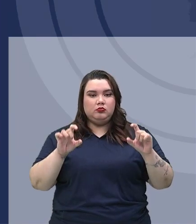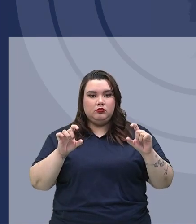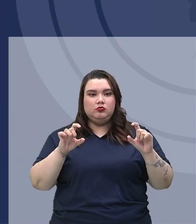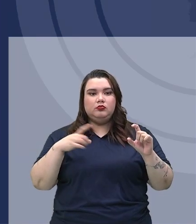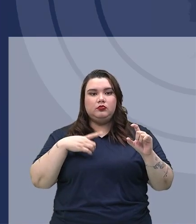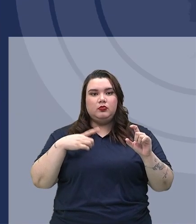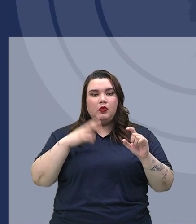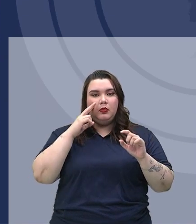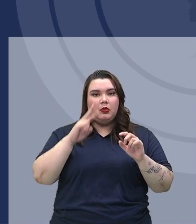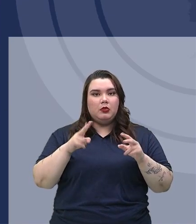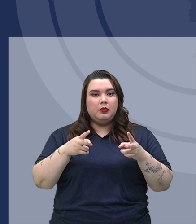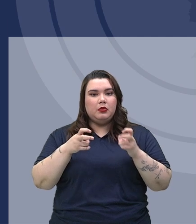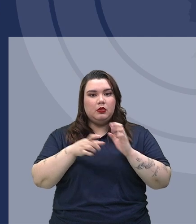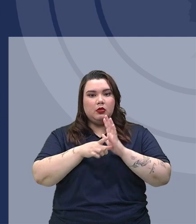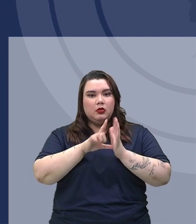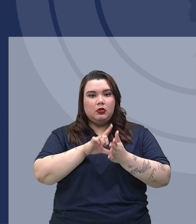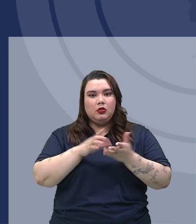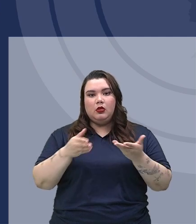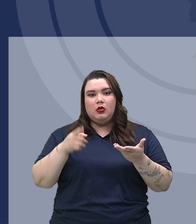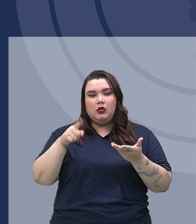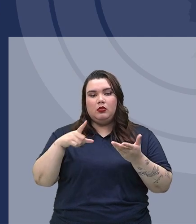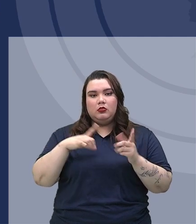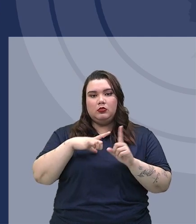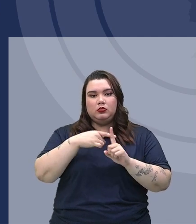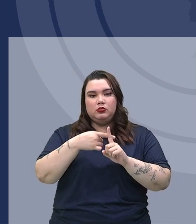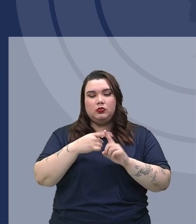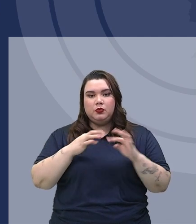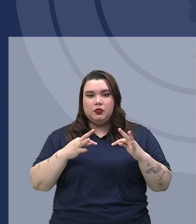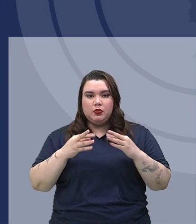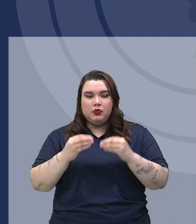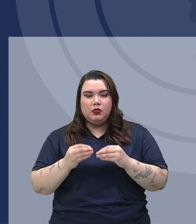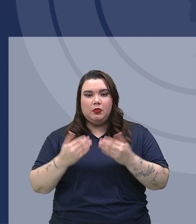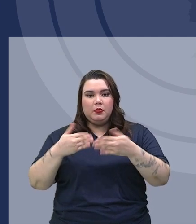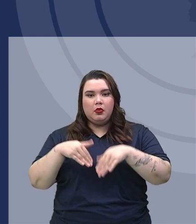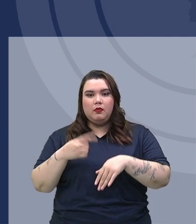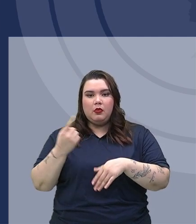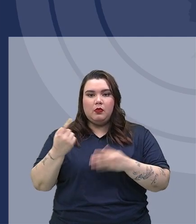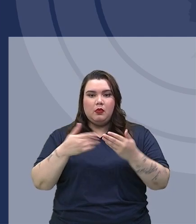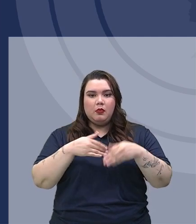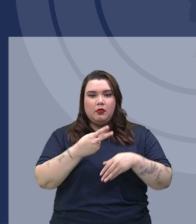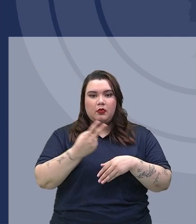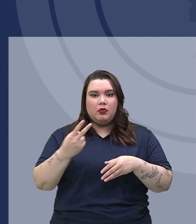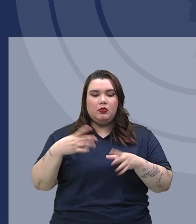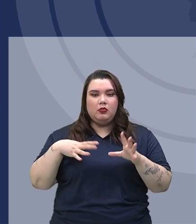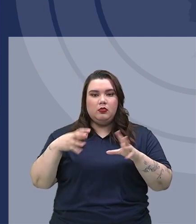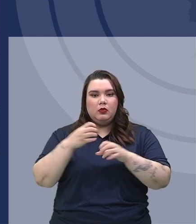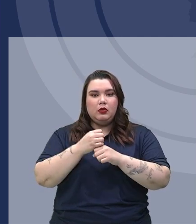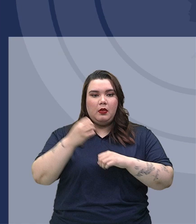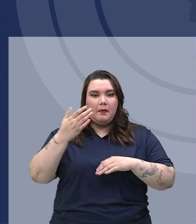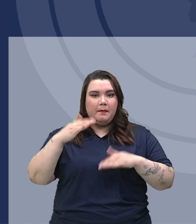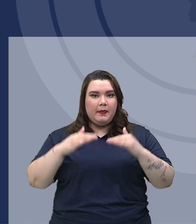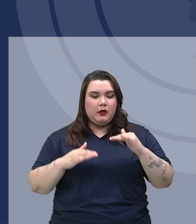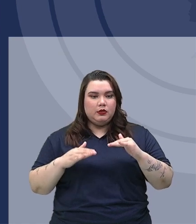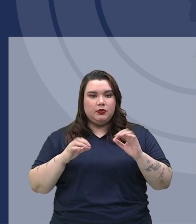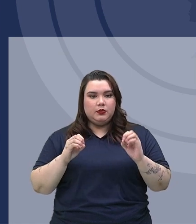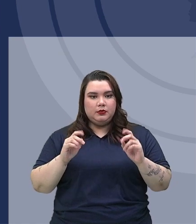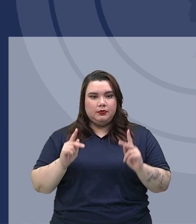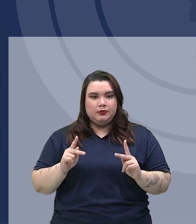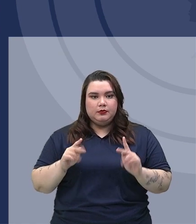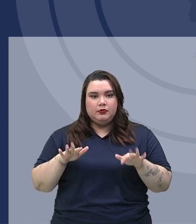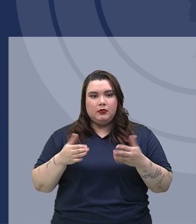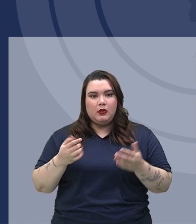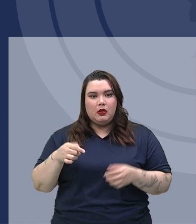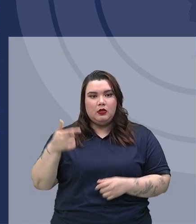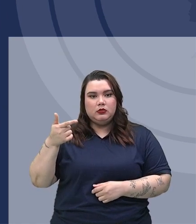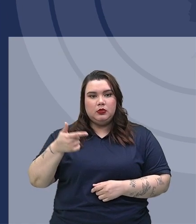vimos anteriormente, é onde foi a soma total, olha, a V1, a V2, e aí você vai ter a média final, tá bom? Então, essa